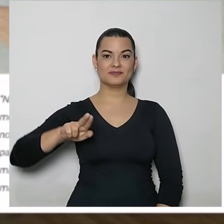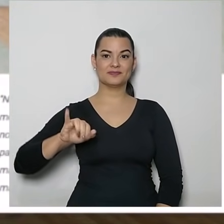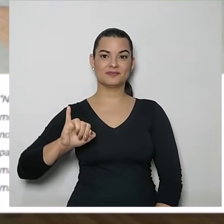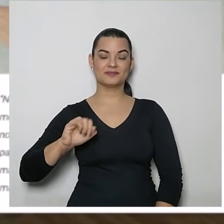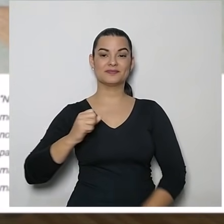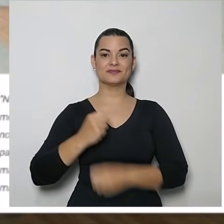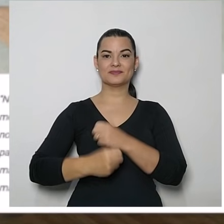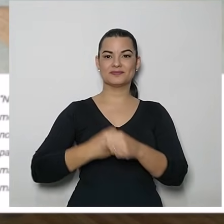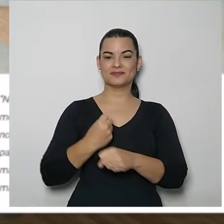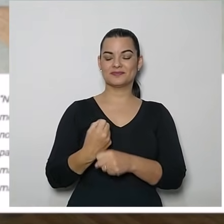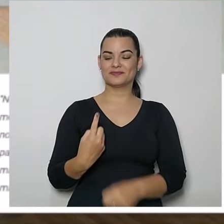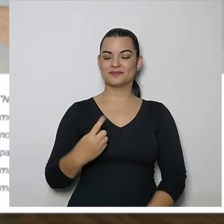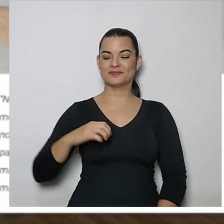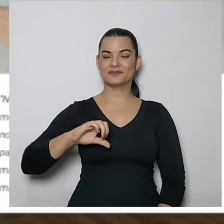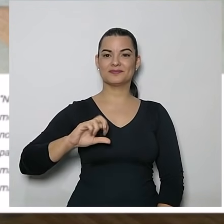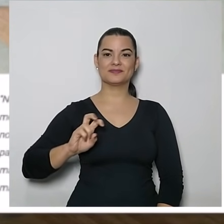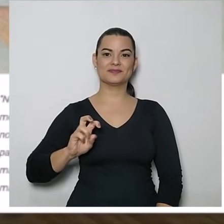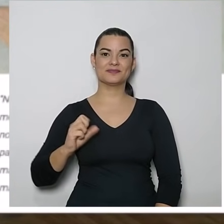1958.